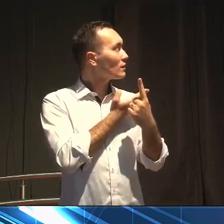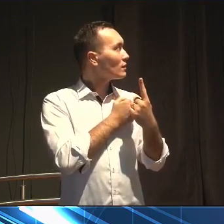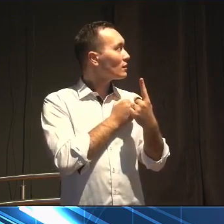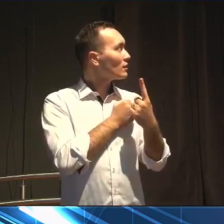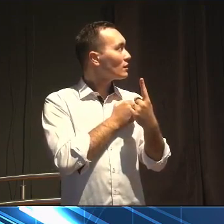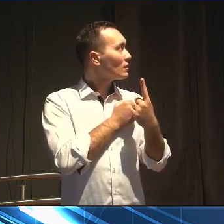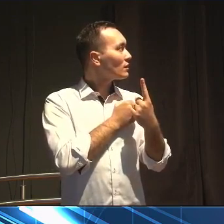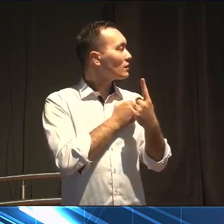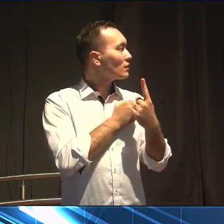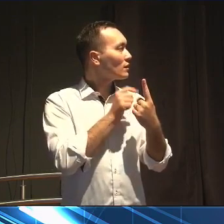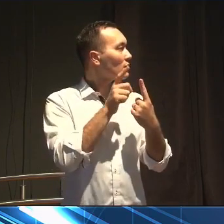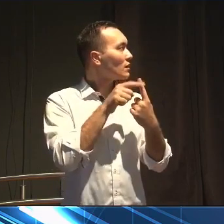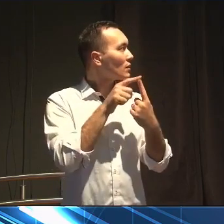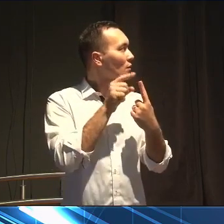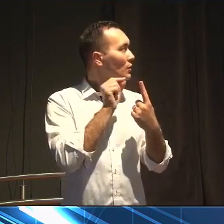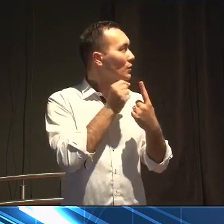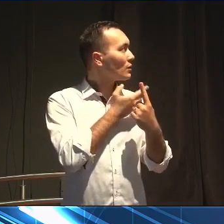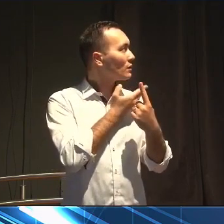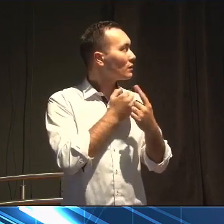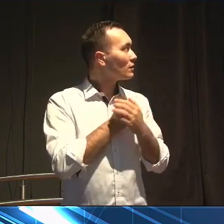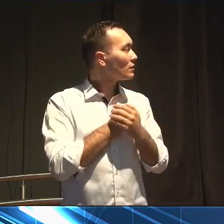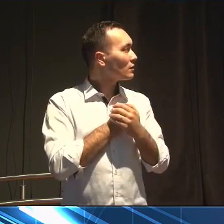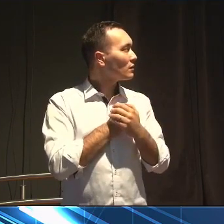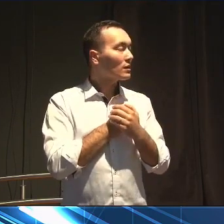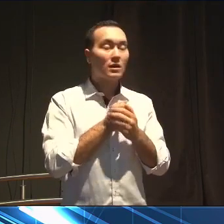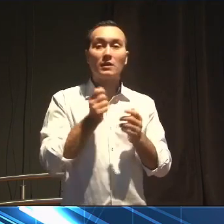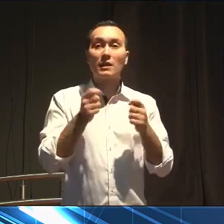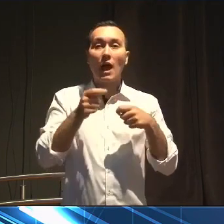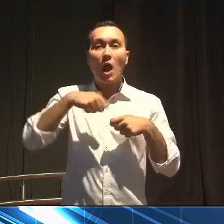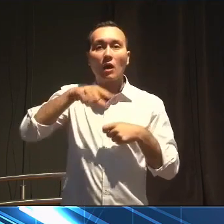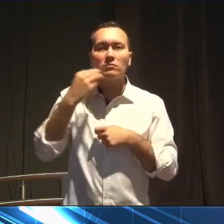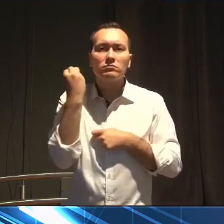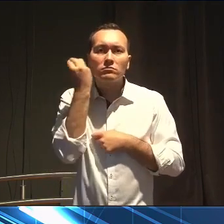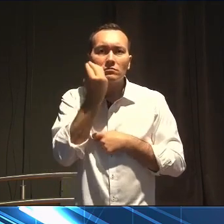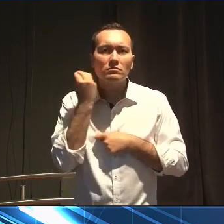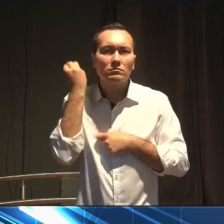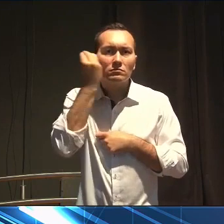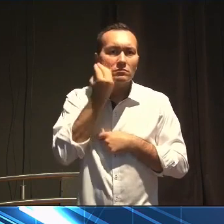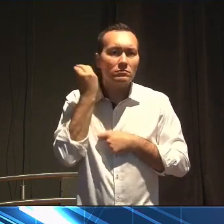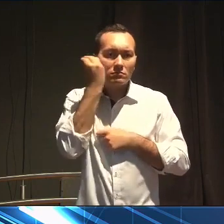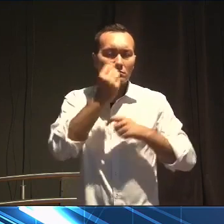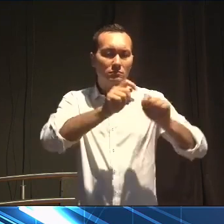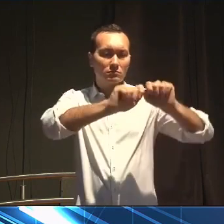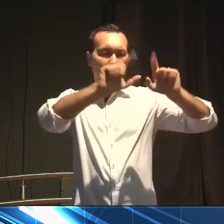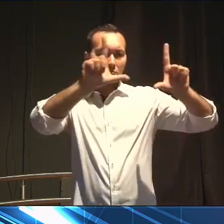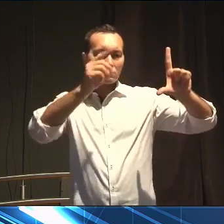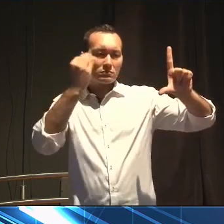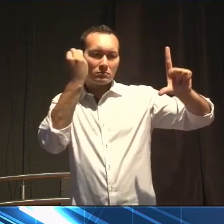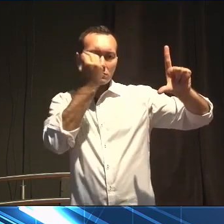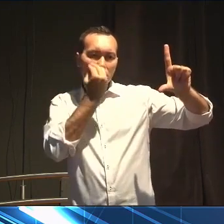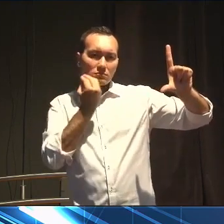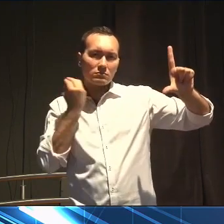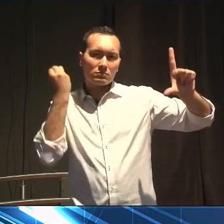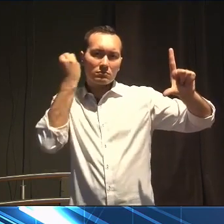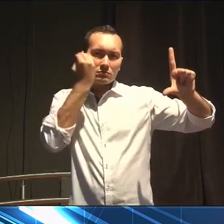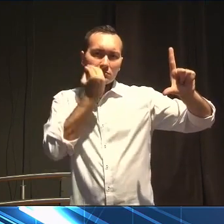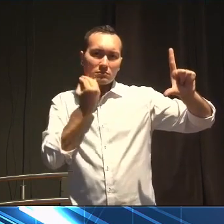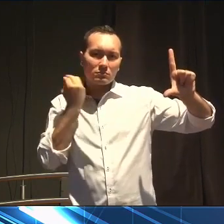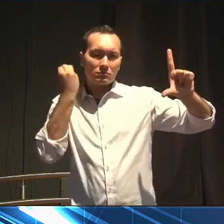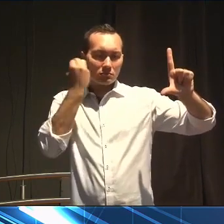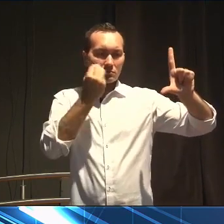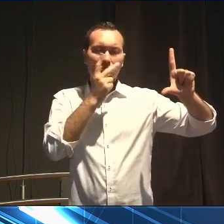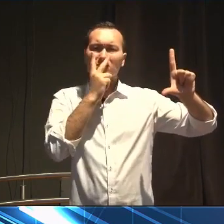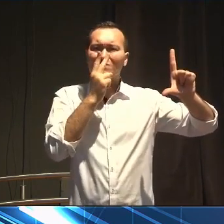consegue fazer, simulação física extremamente precisa. Depois,